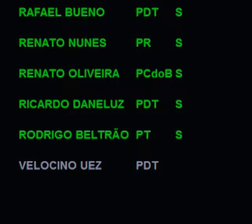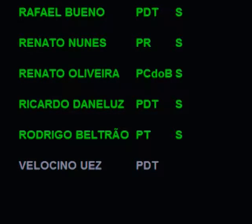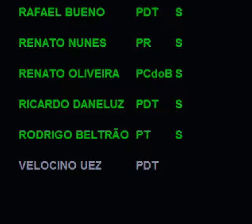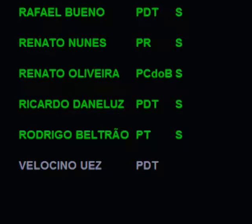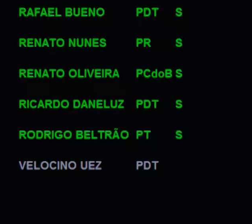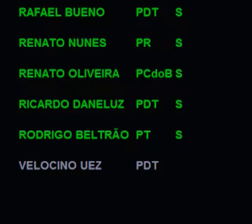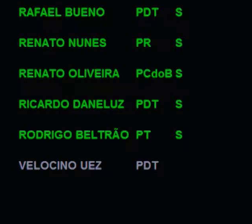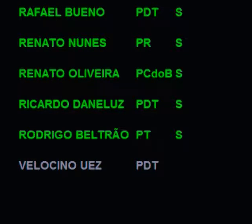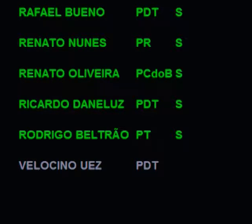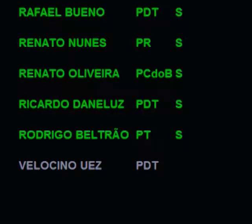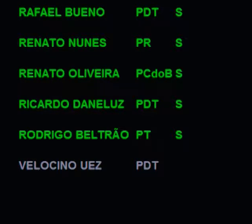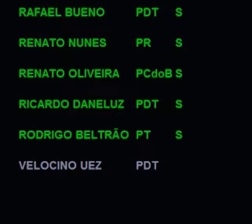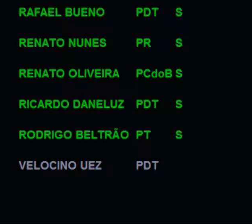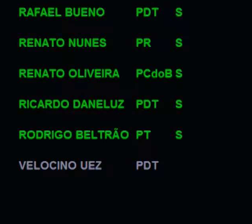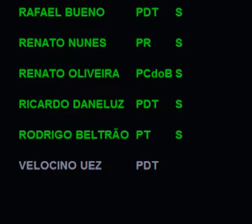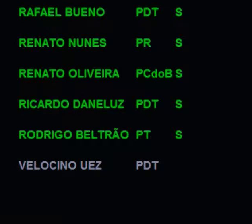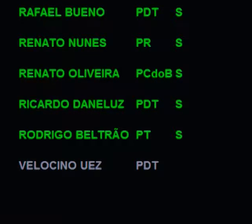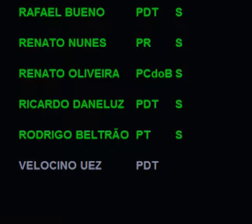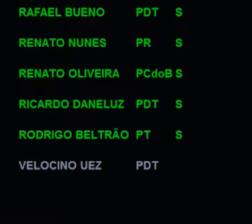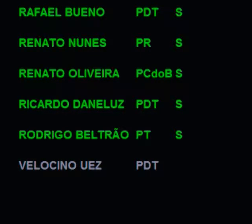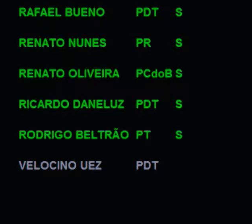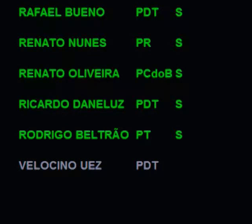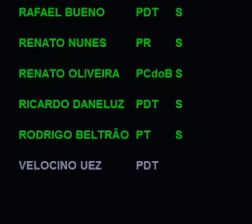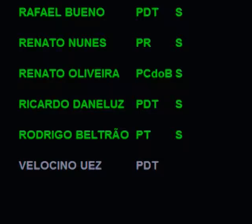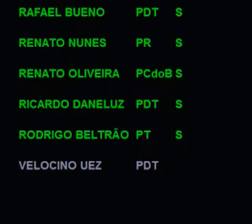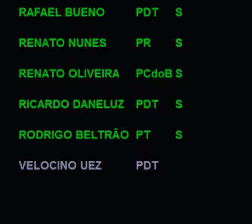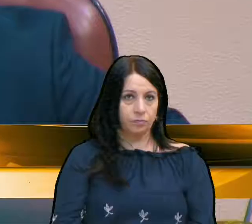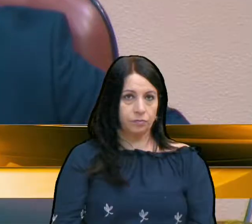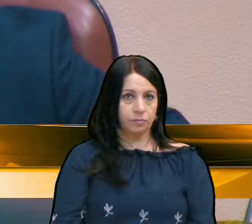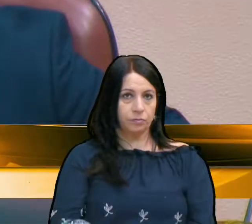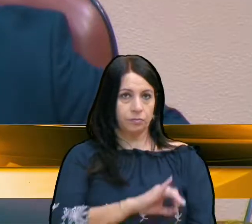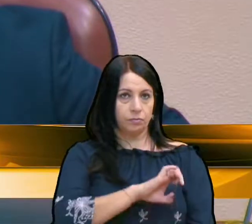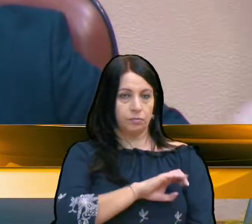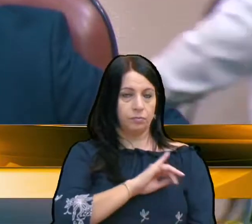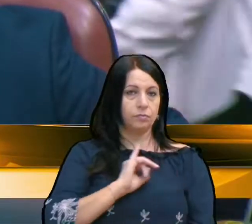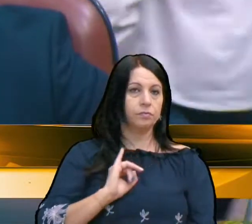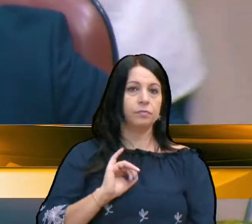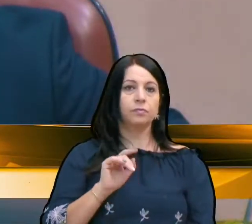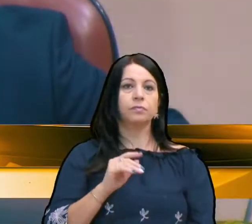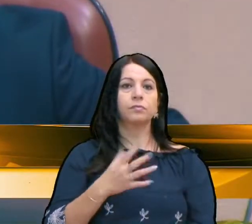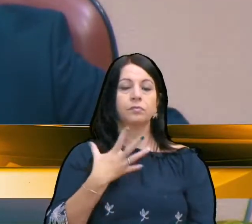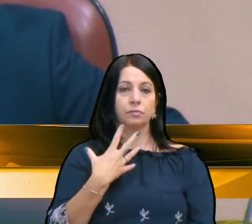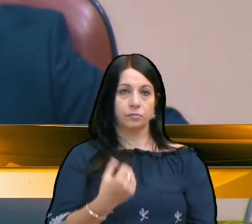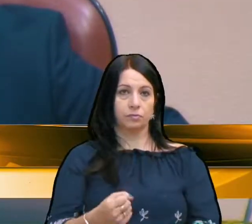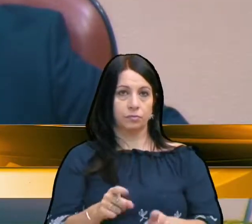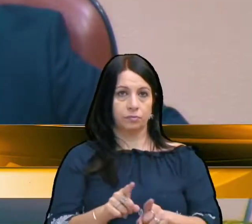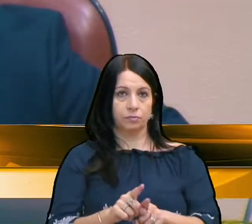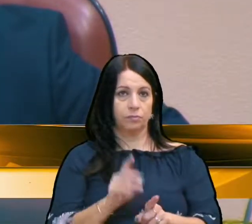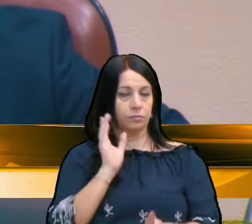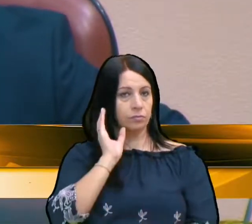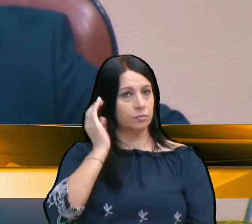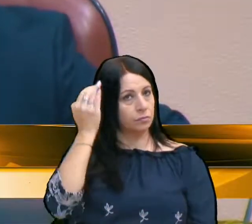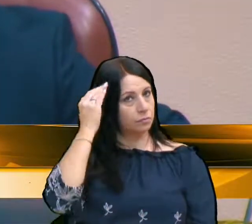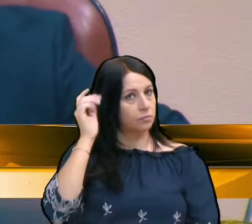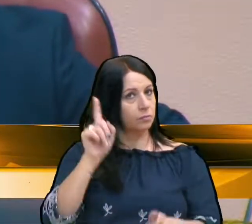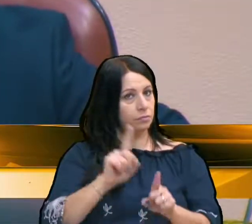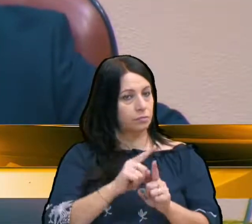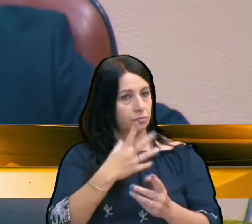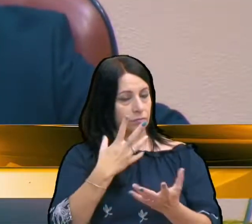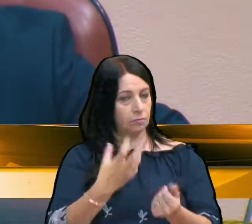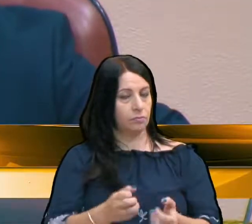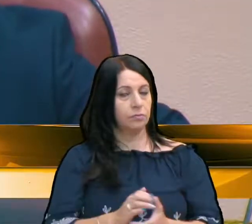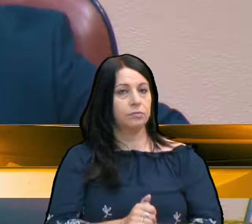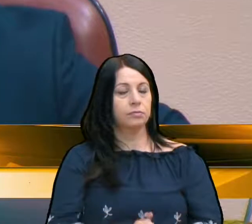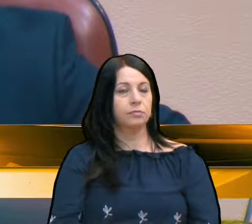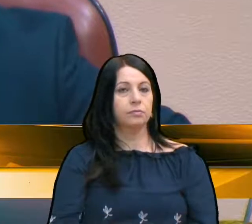Encerrado o registro dos votos. Vereador de Carlos vota favorável. Felipe Grêmio Maier,